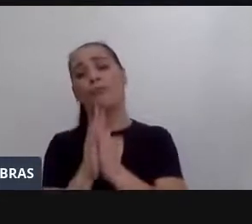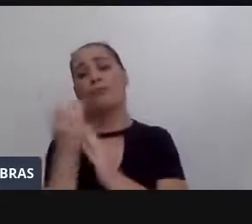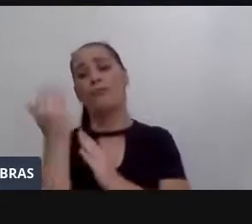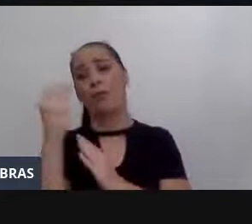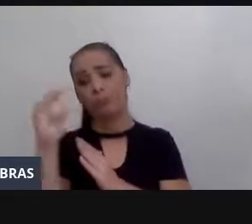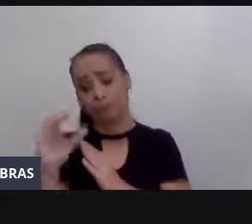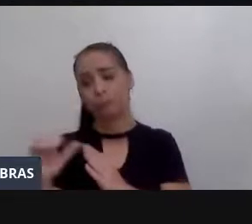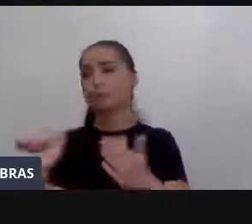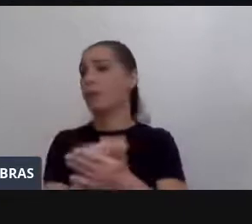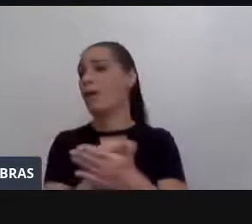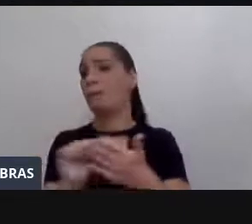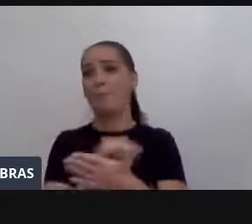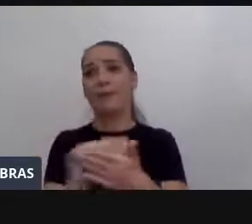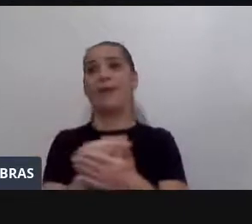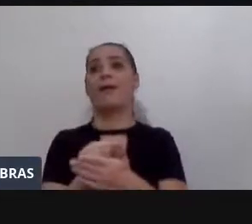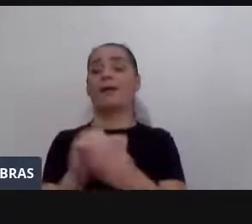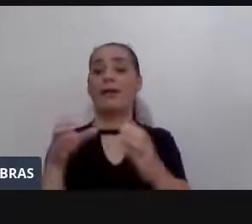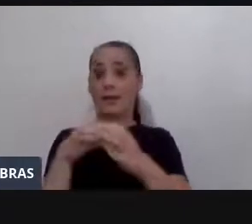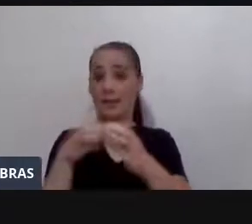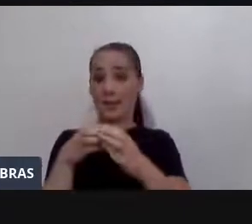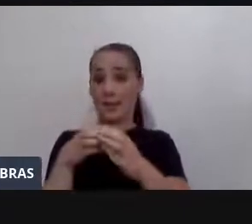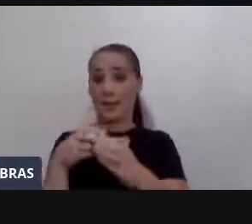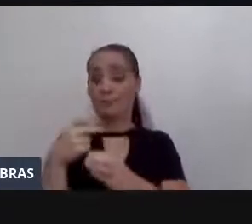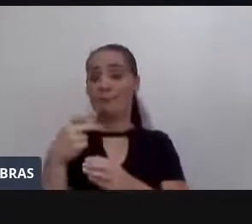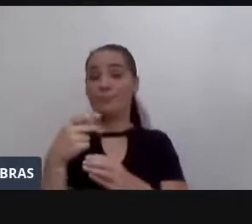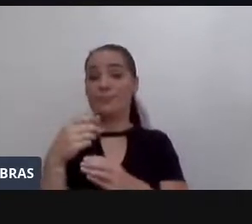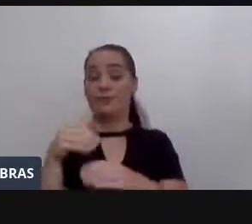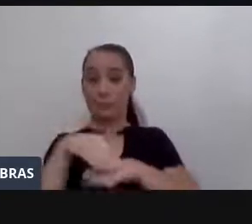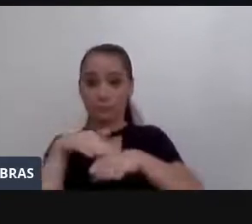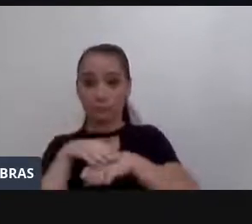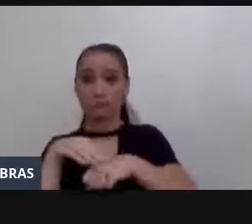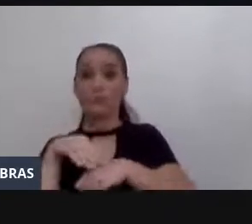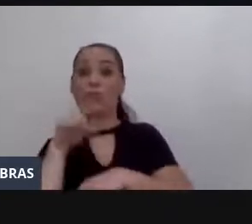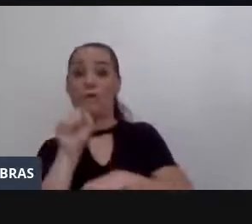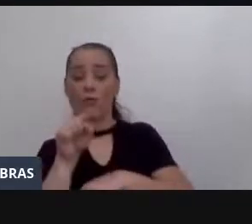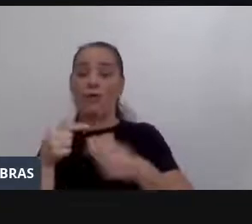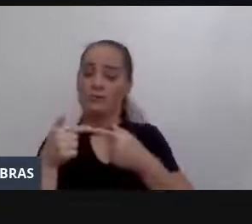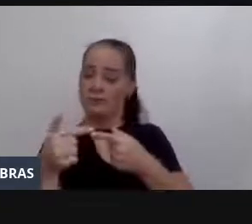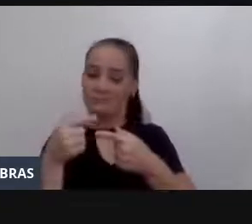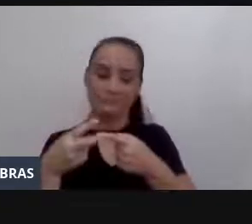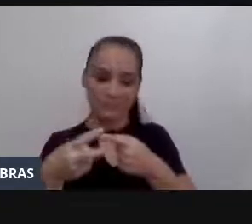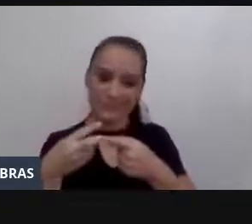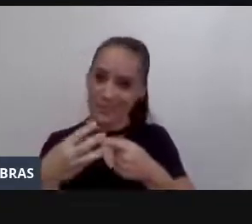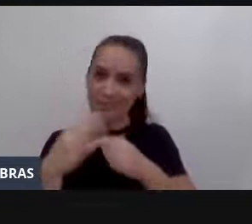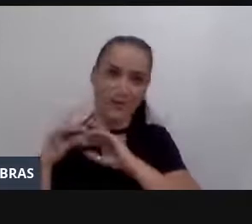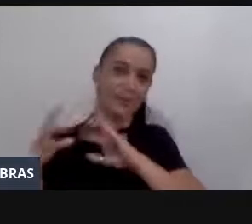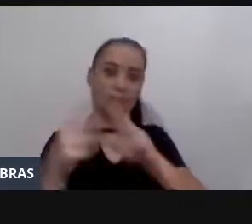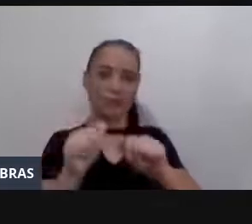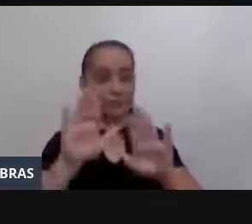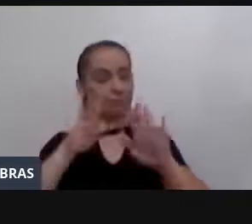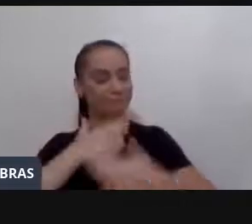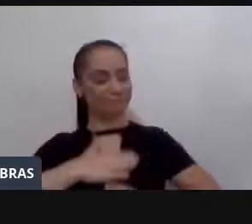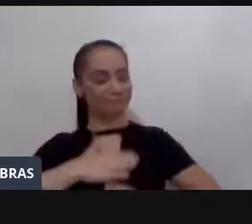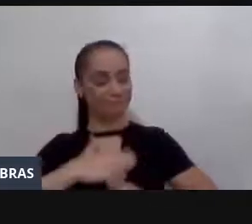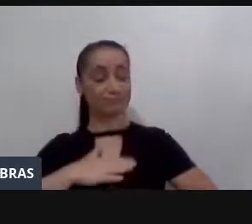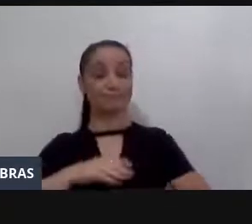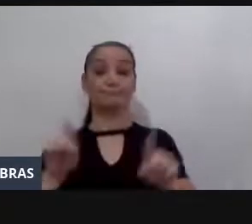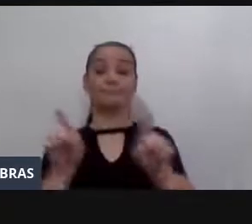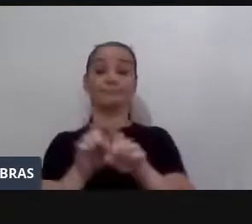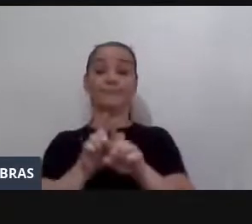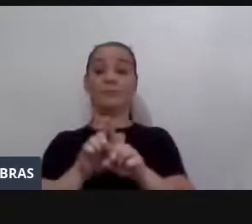A nossa equipe fala com você toda semana. A Elizabeth fala com você. Então, fica tranquilo. E eu quero falar do comentário da